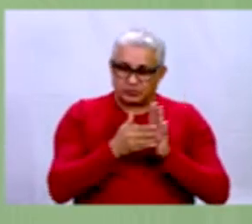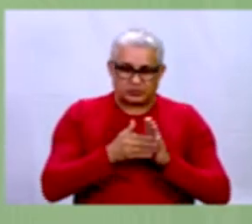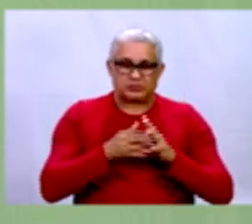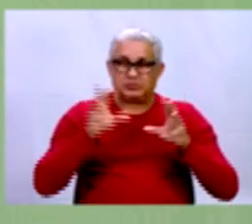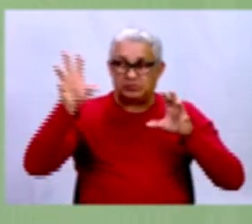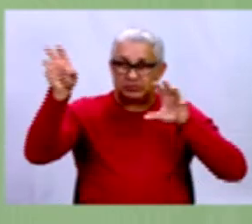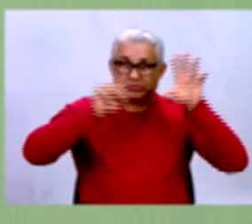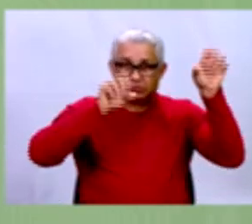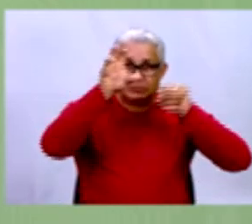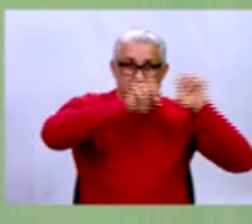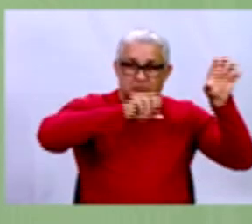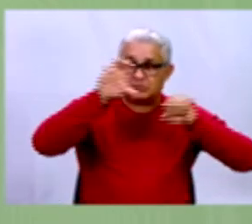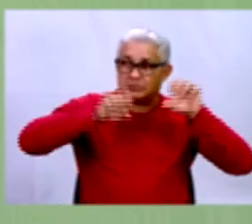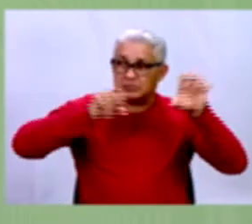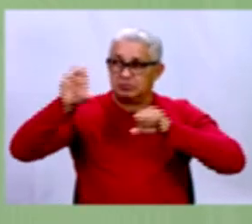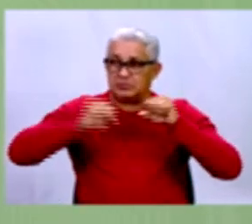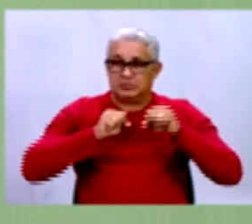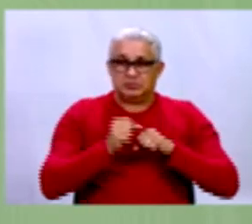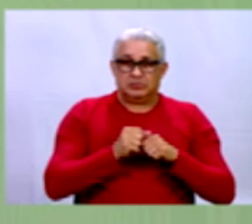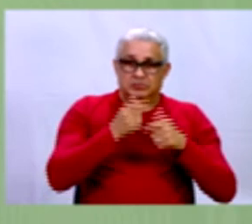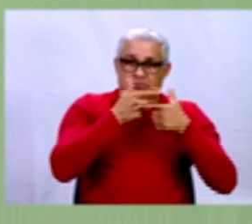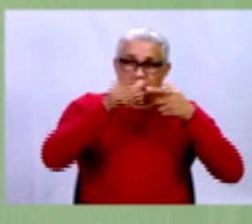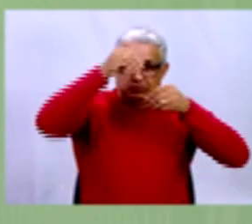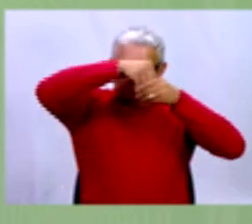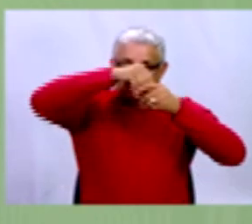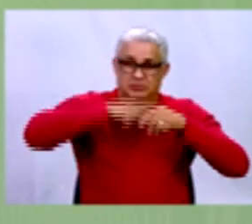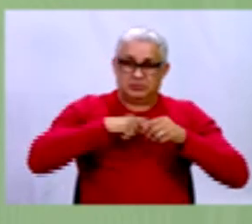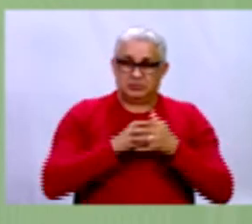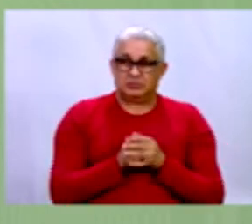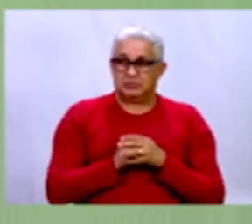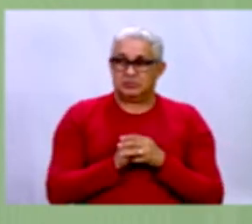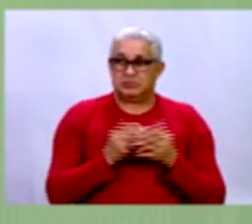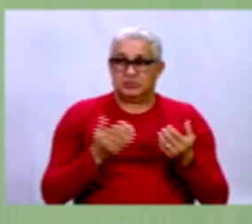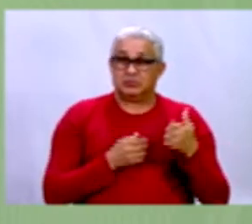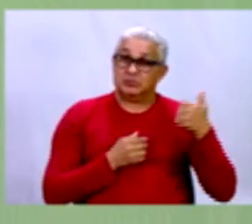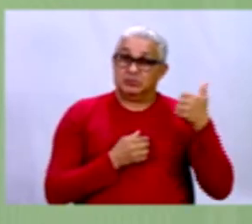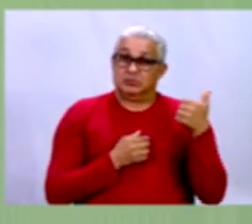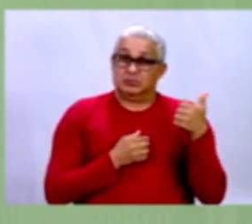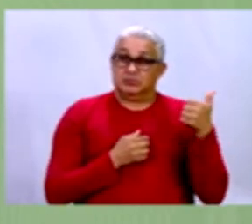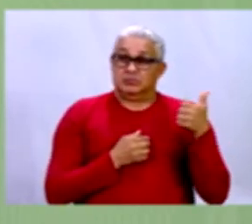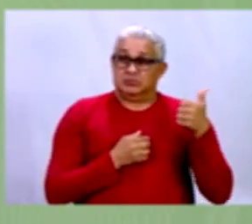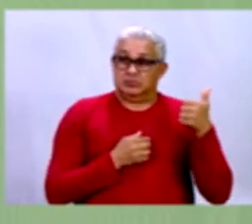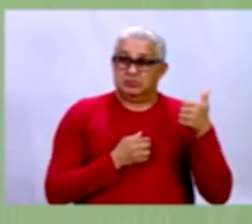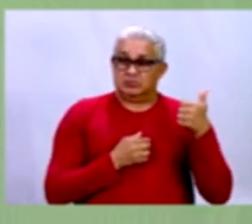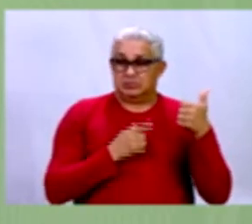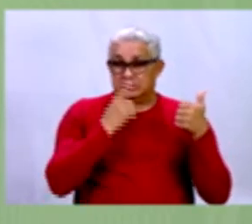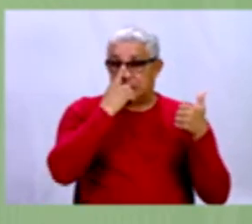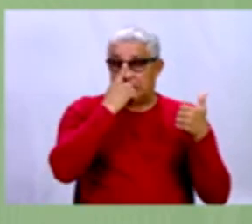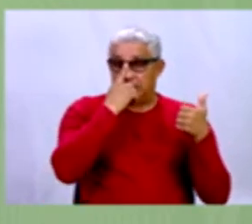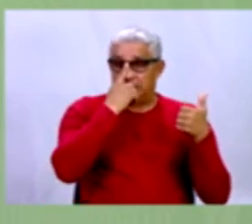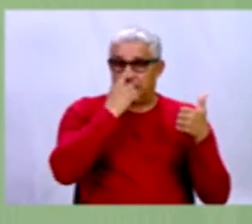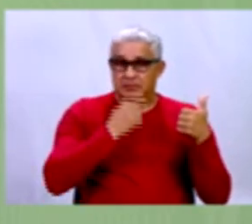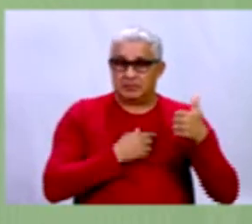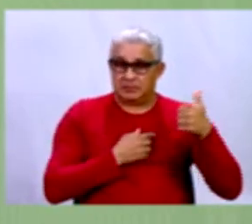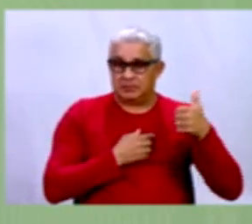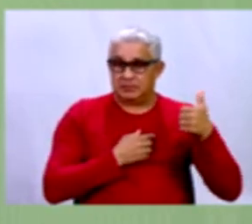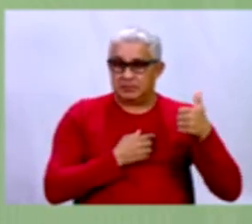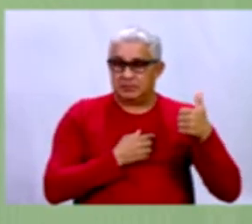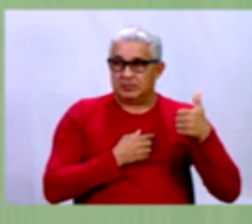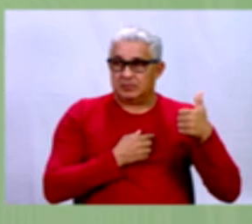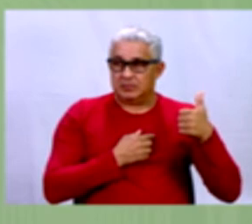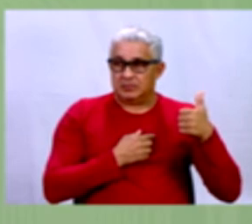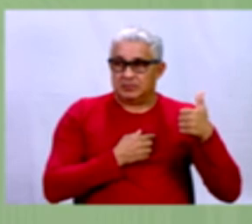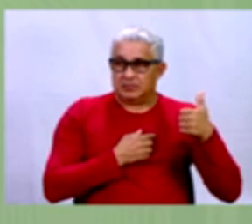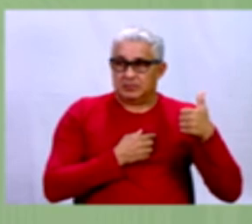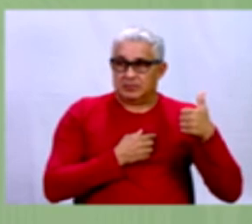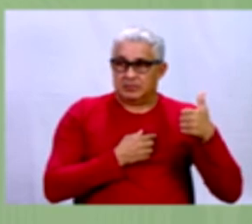ali no problema, né? E a gente vai primeiro, olha aqui, ó, primeiro passo, nós vamos